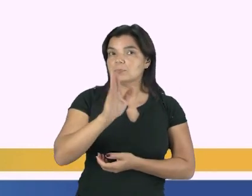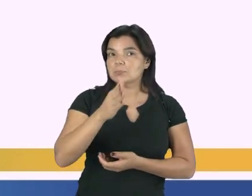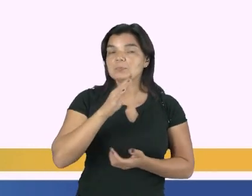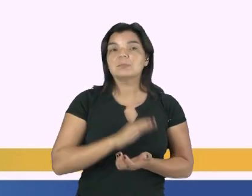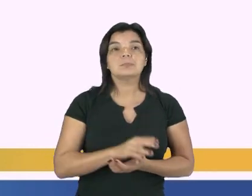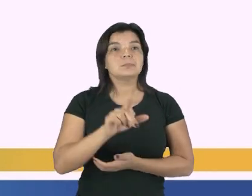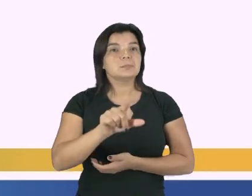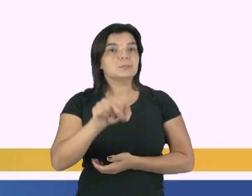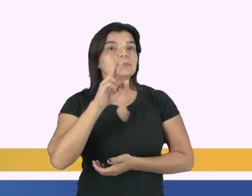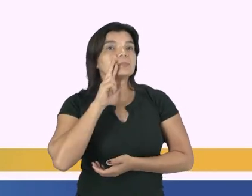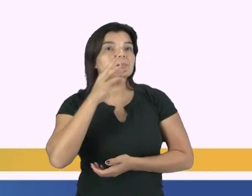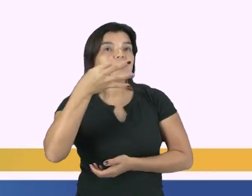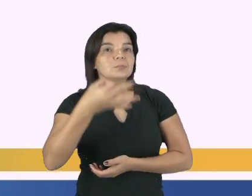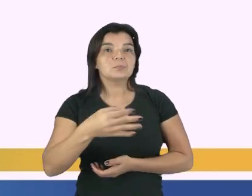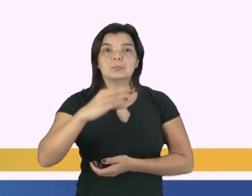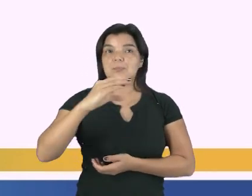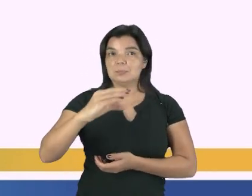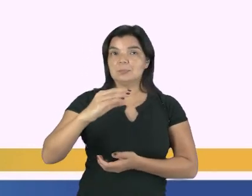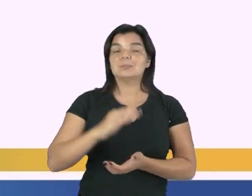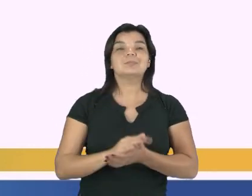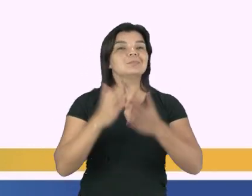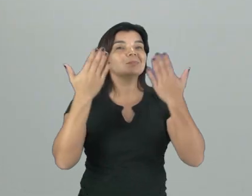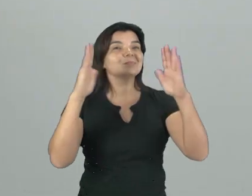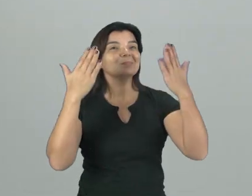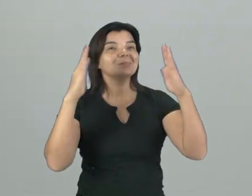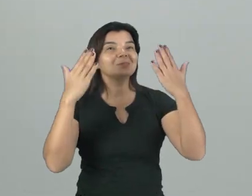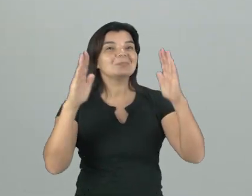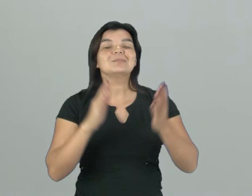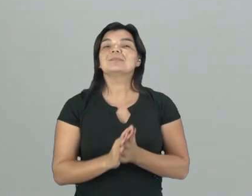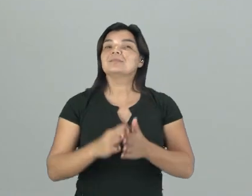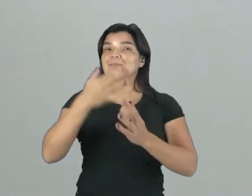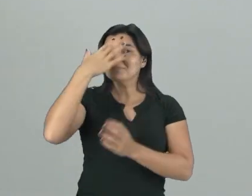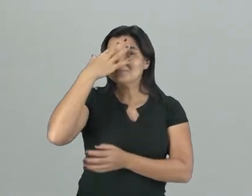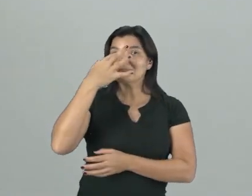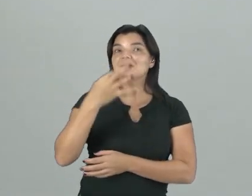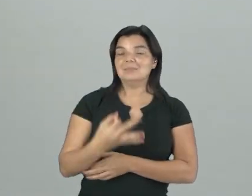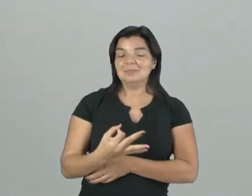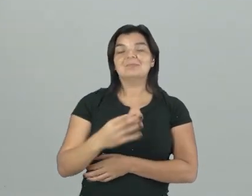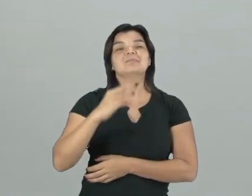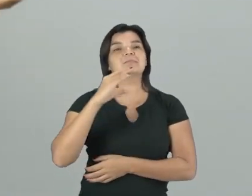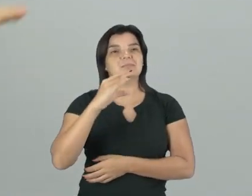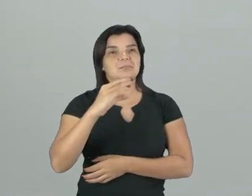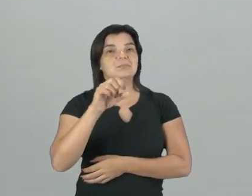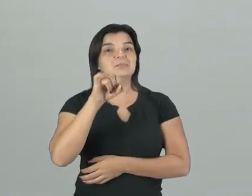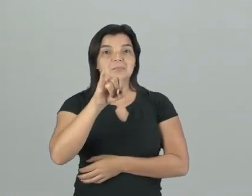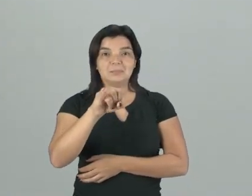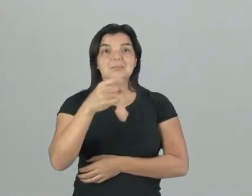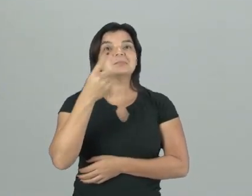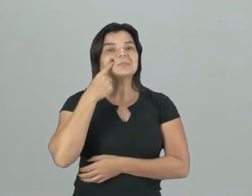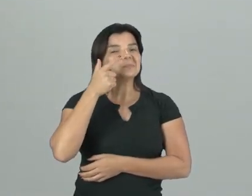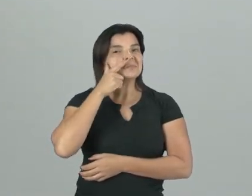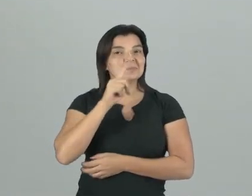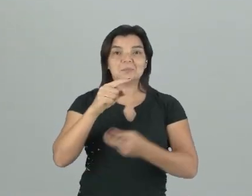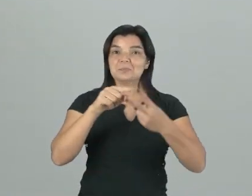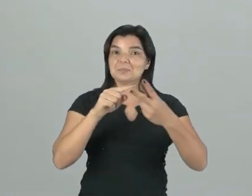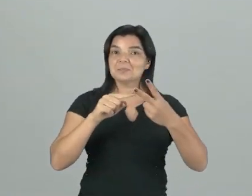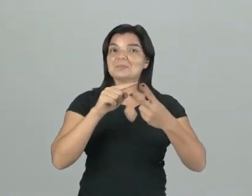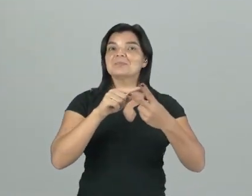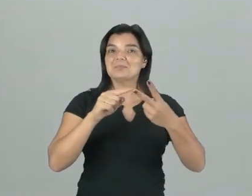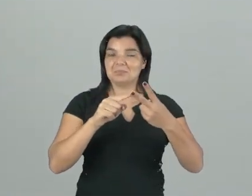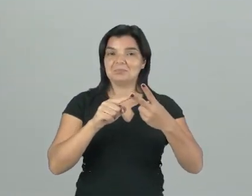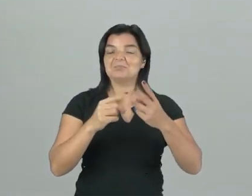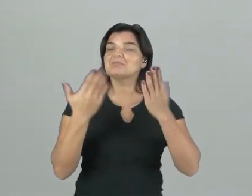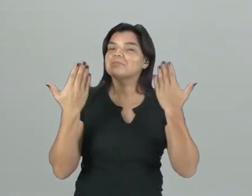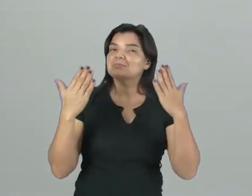escolha? Se você disse que a letra correta é a letra C, parabéns, é exatamente a letra C. Se você acertou as 2